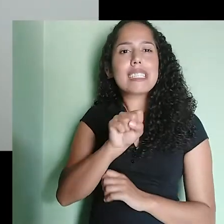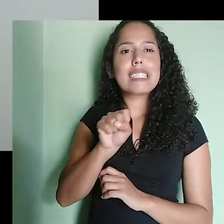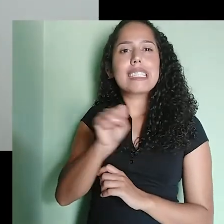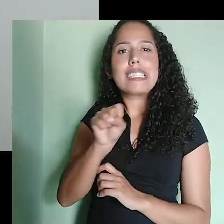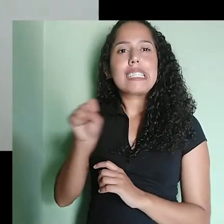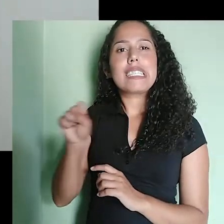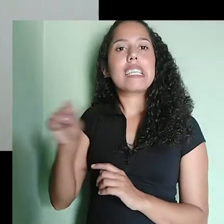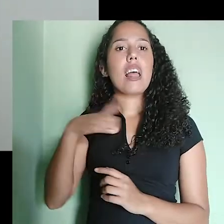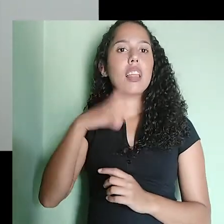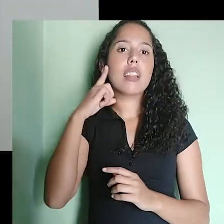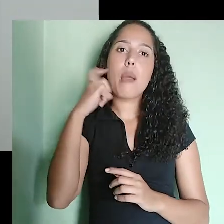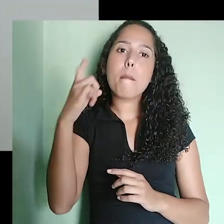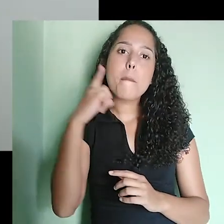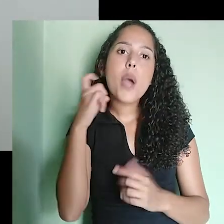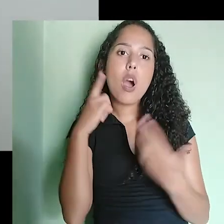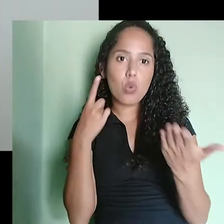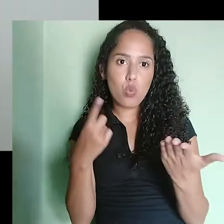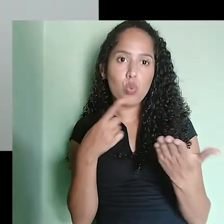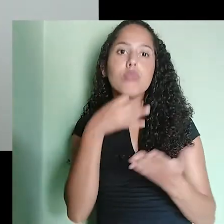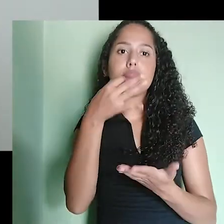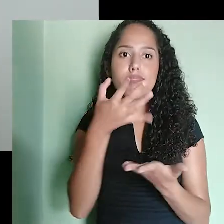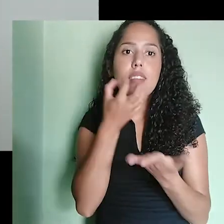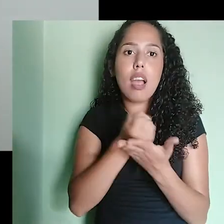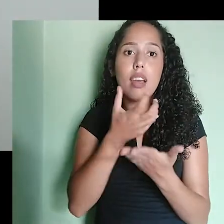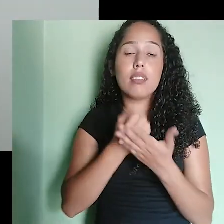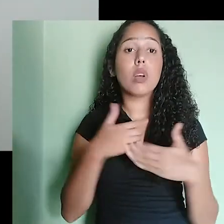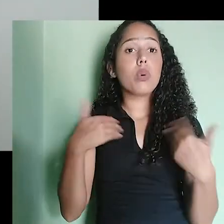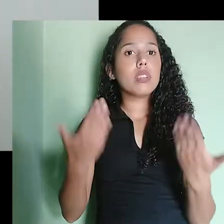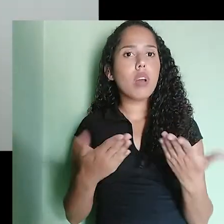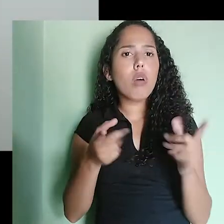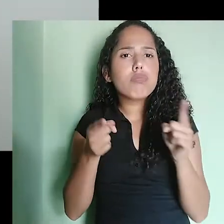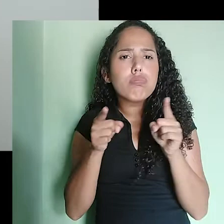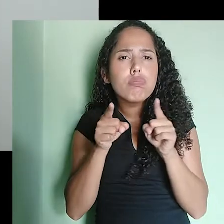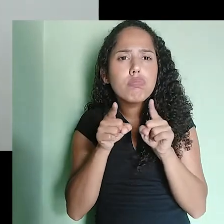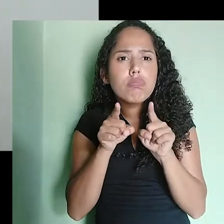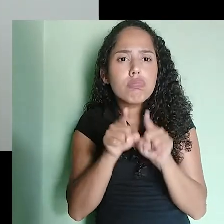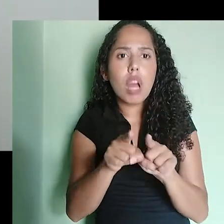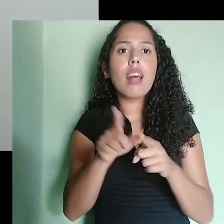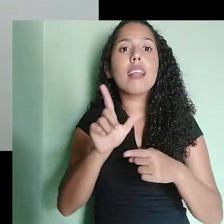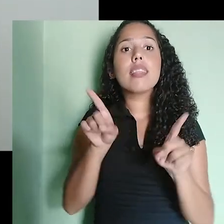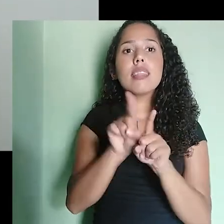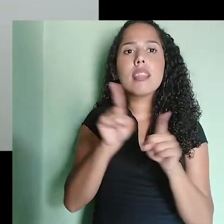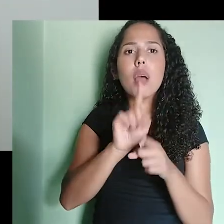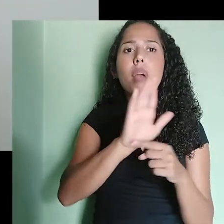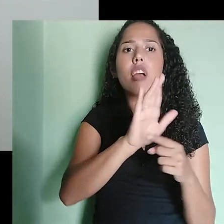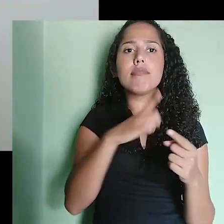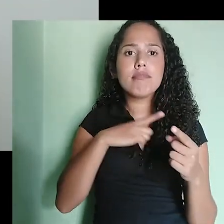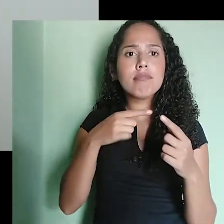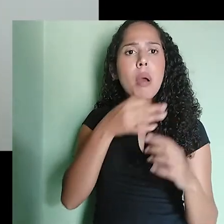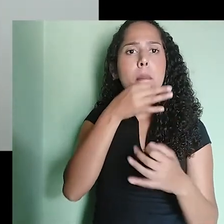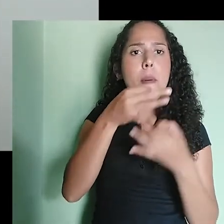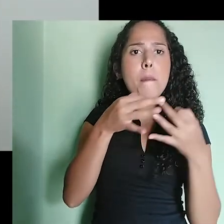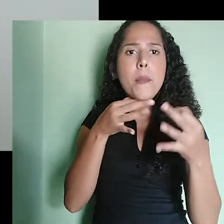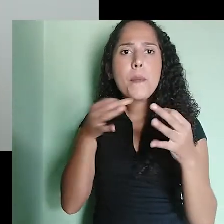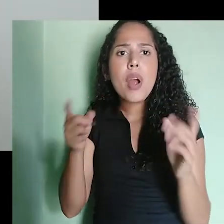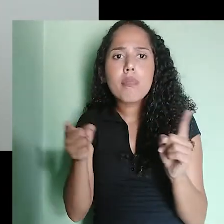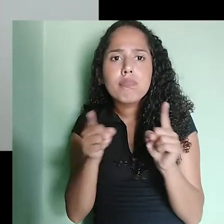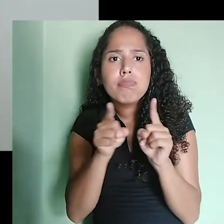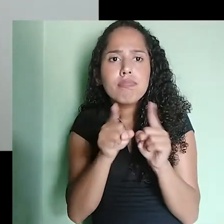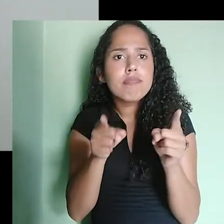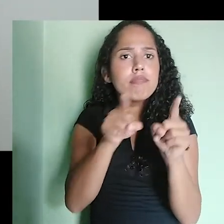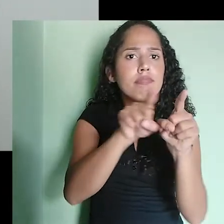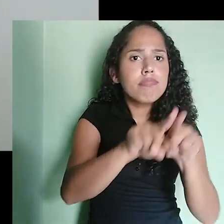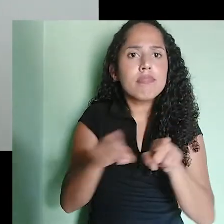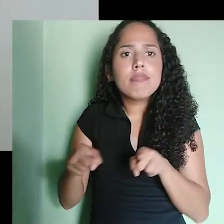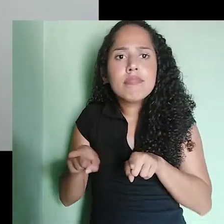na gravação. Isso é horrível, né? Então, vamos também unir os clipes. Como você vai precisar cortar ali e aqui, você